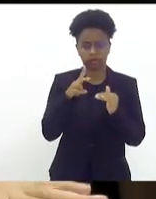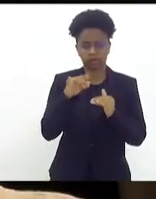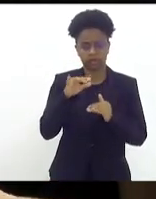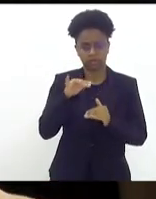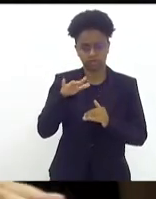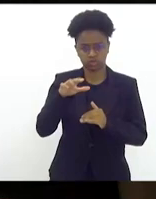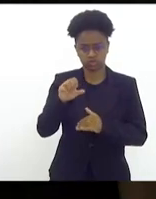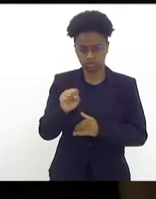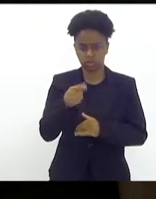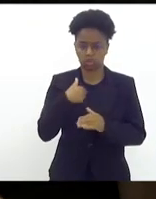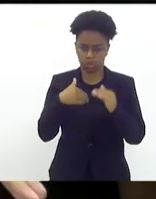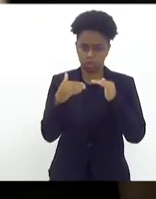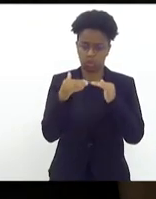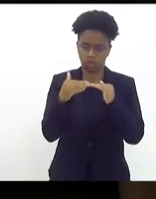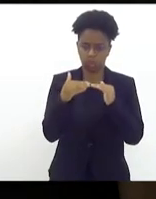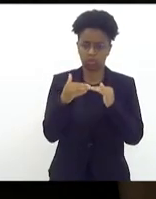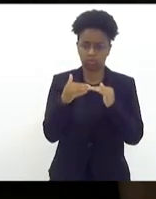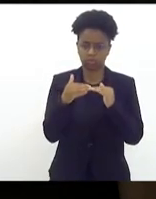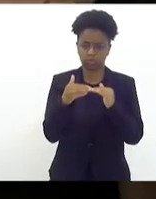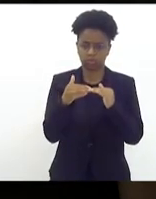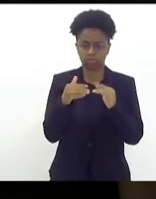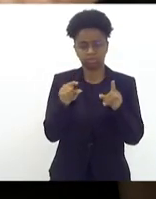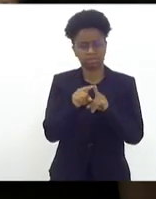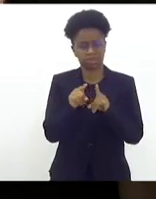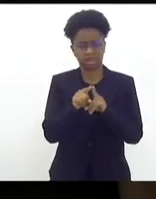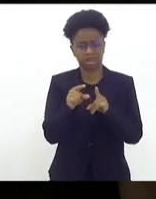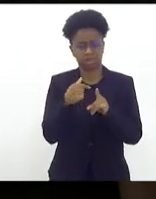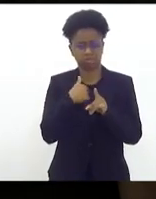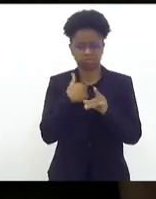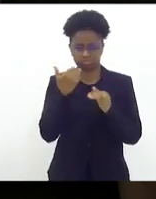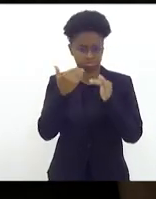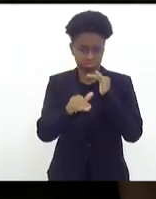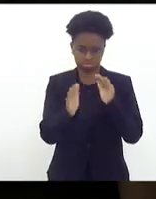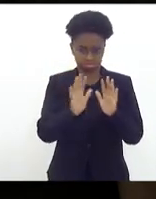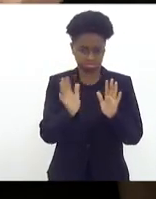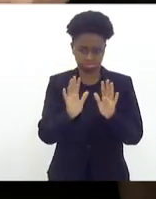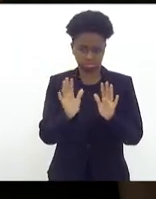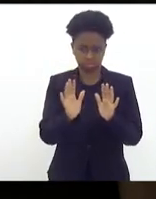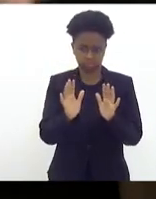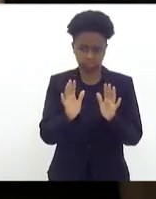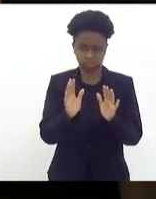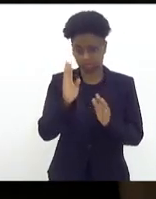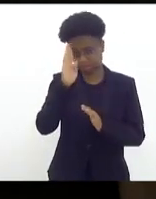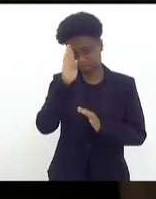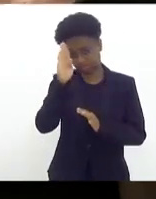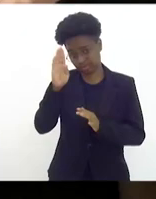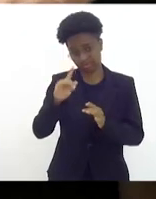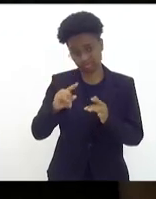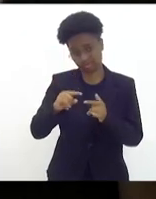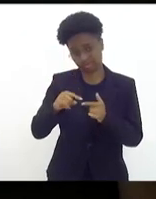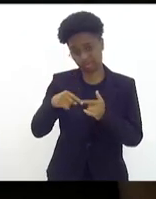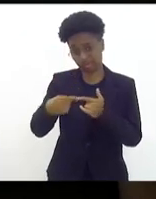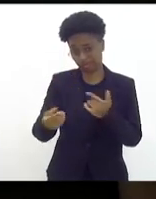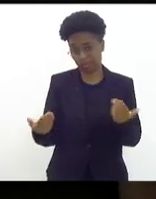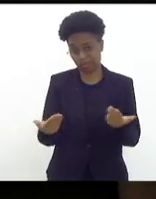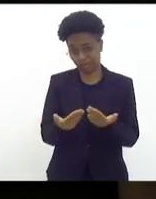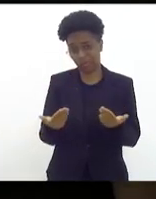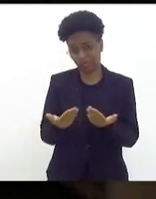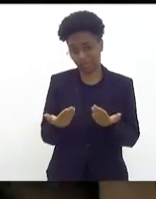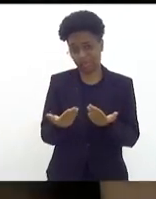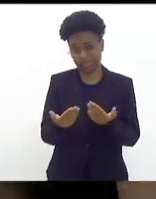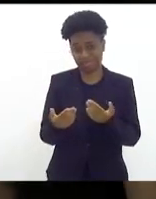grau, sem problema nenhum, e não ousaria discordar do deputado Vinícius, principalmente depois dessa gravata, né? Ele dá o golpe da gravata na